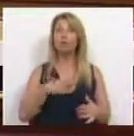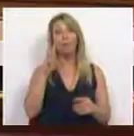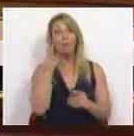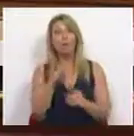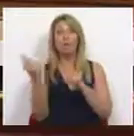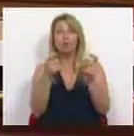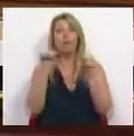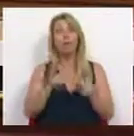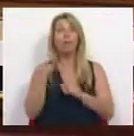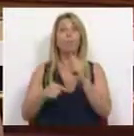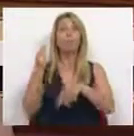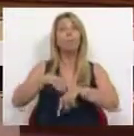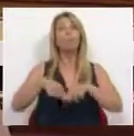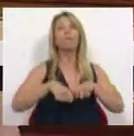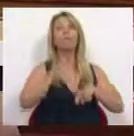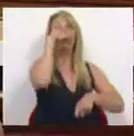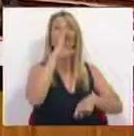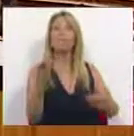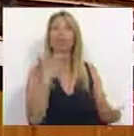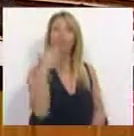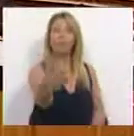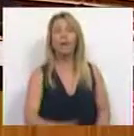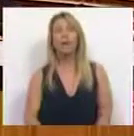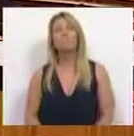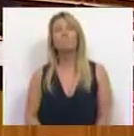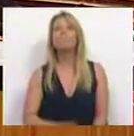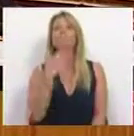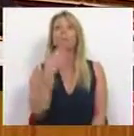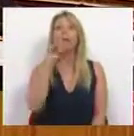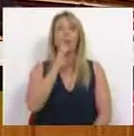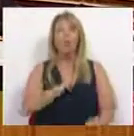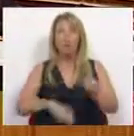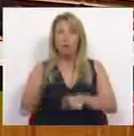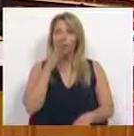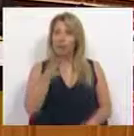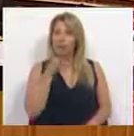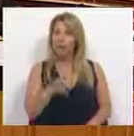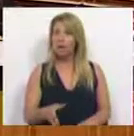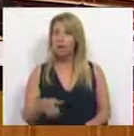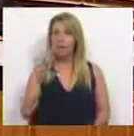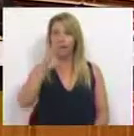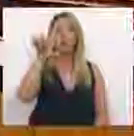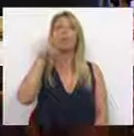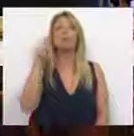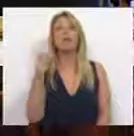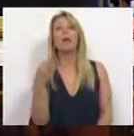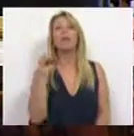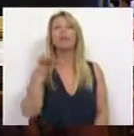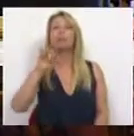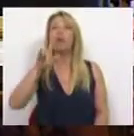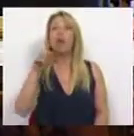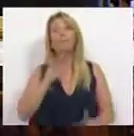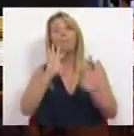na próxima sessão legislativa. Muito obrigada. Muito obrigado, Sra. Deputada Elisa Apolónia. E para